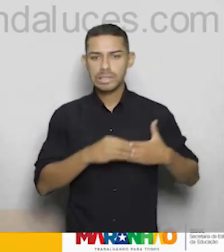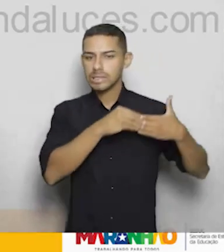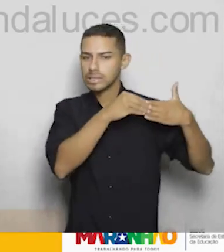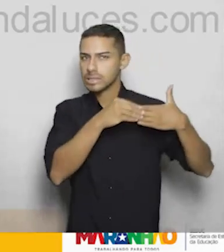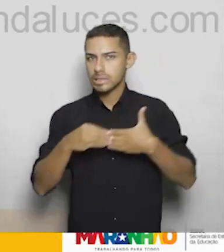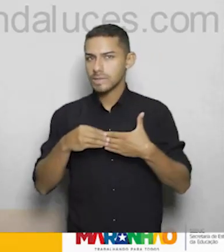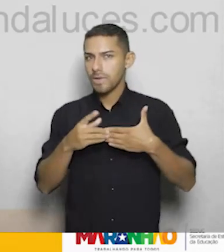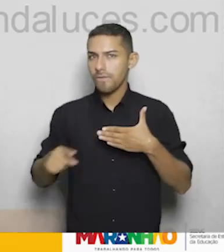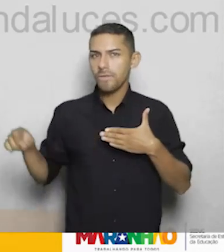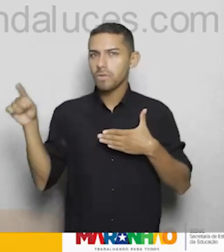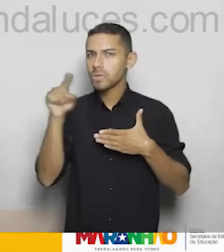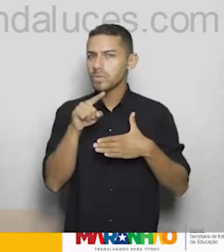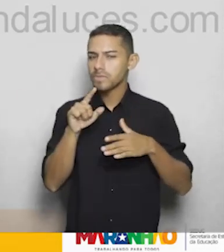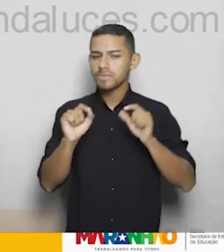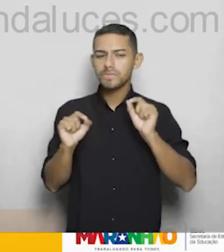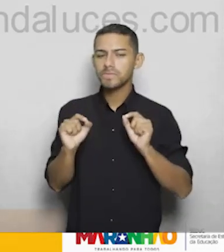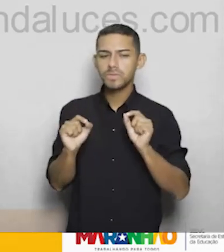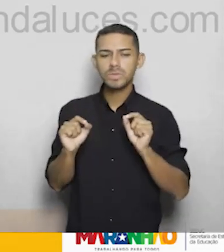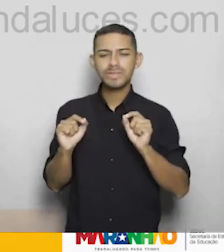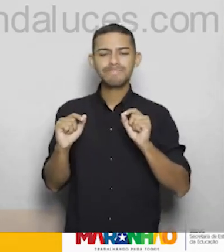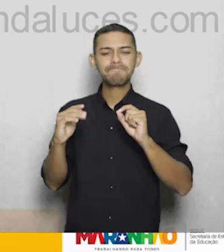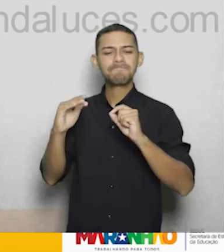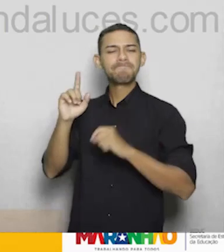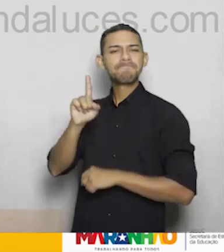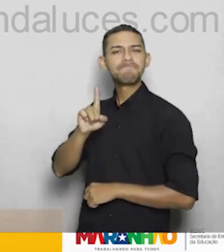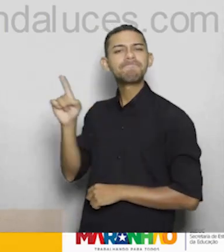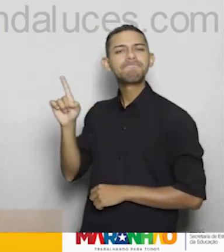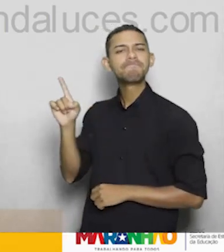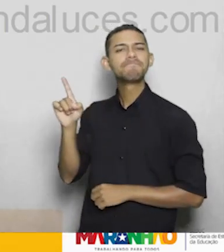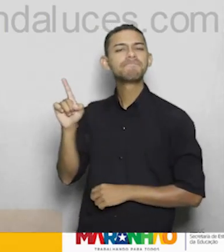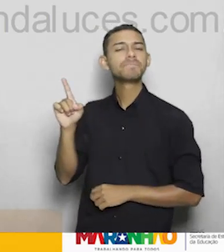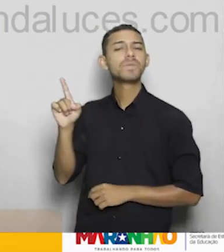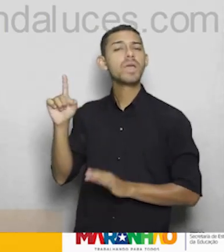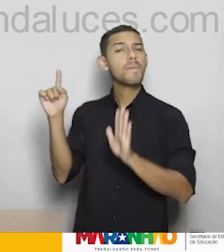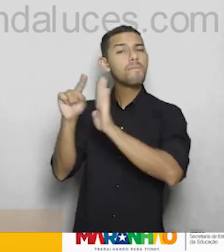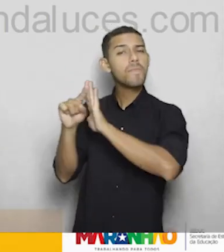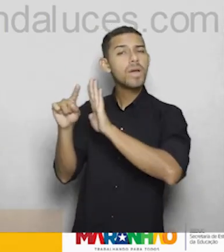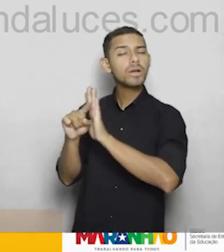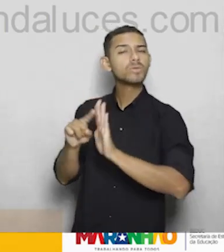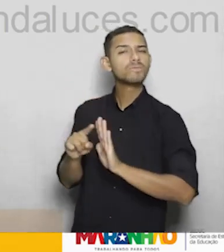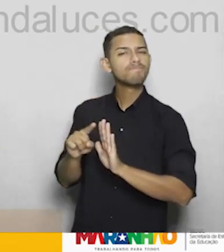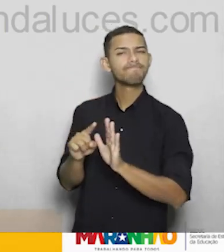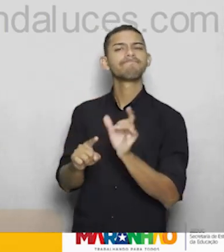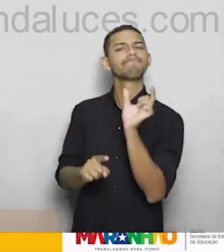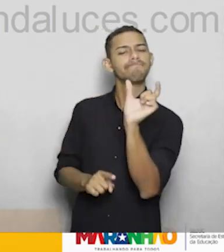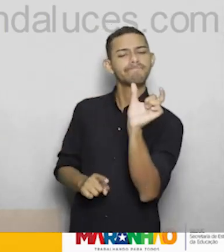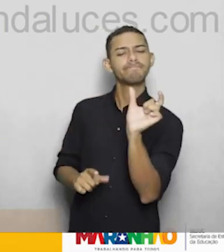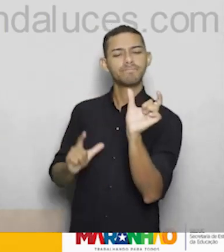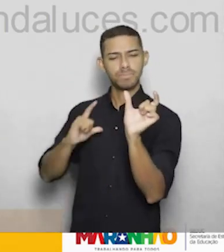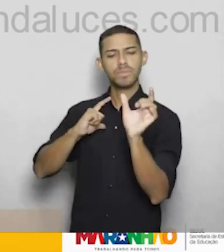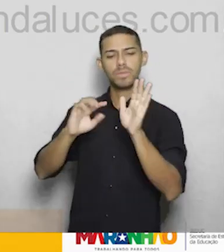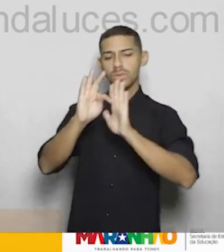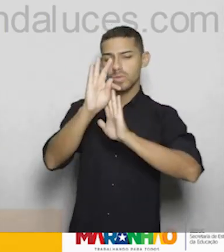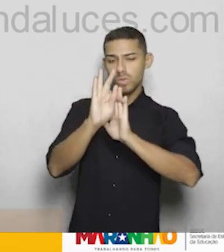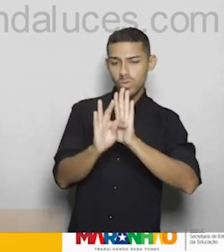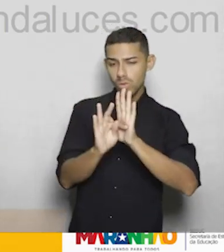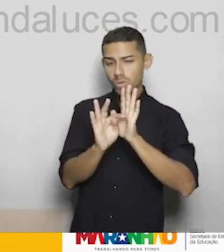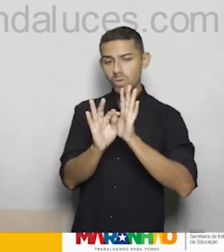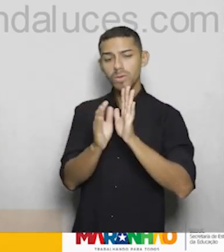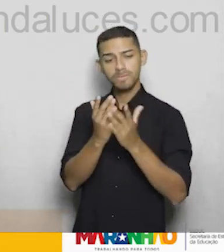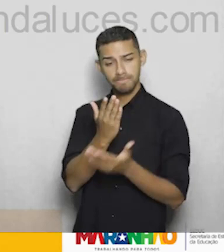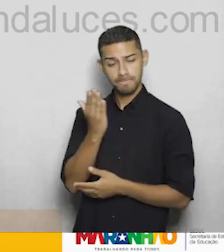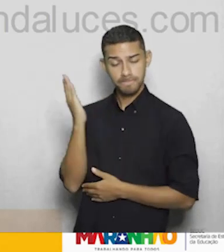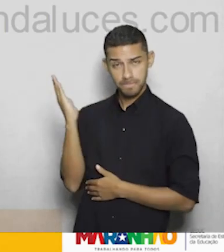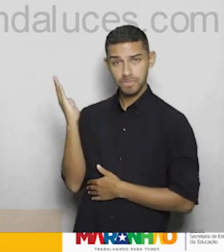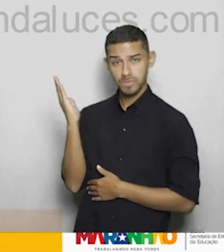vocês inestabilidade estable, tá? É uma questão que eu tenho um texto, vamos ver aqui quão grande é esse texto,